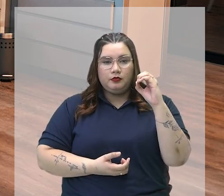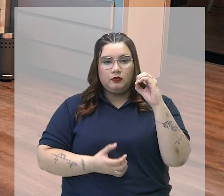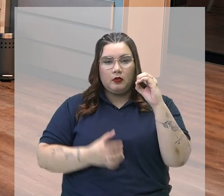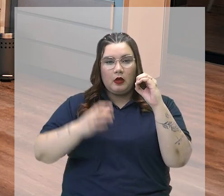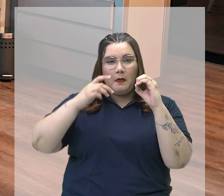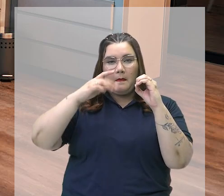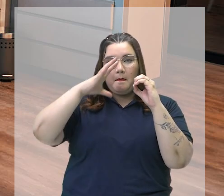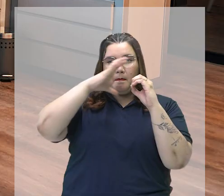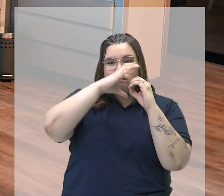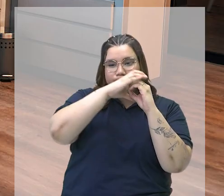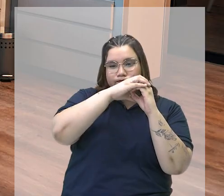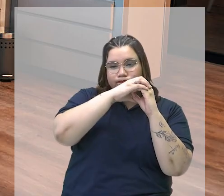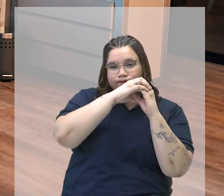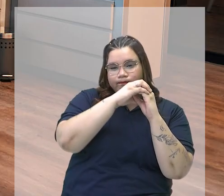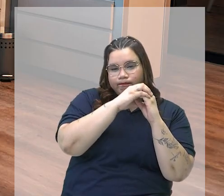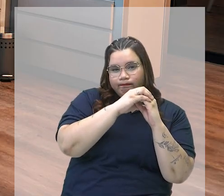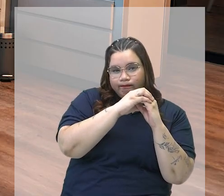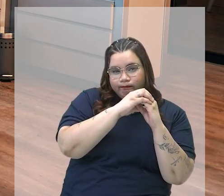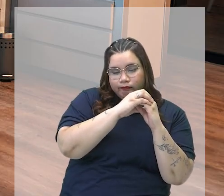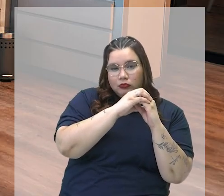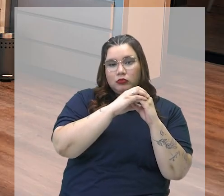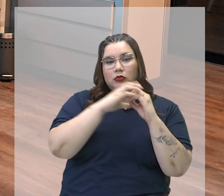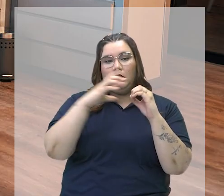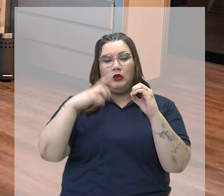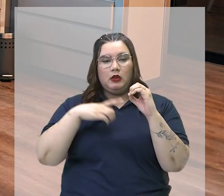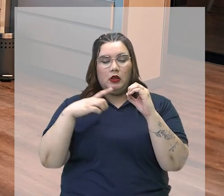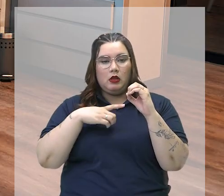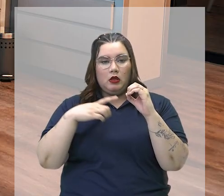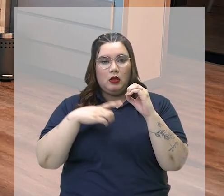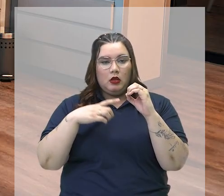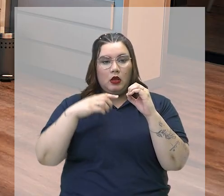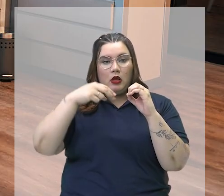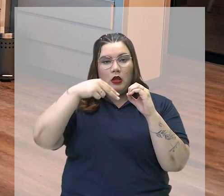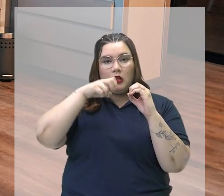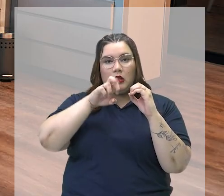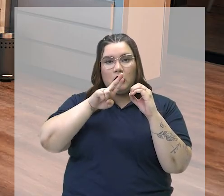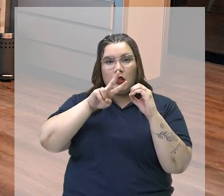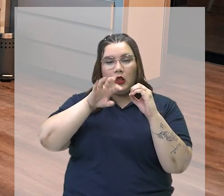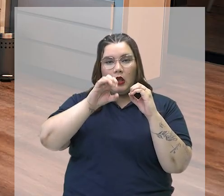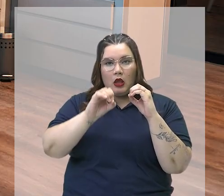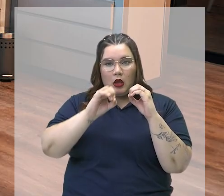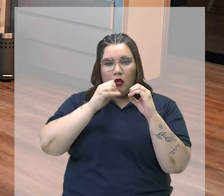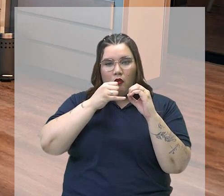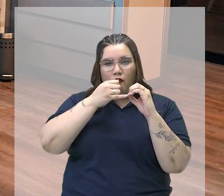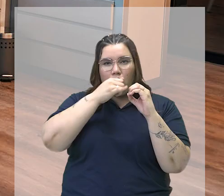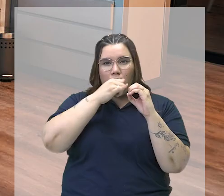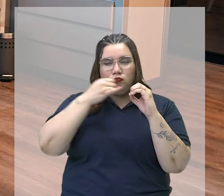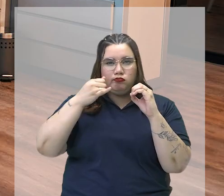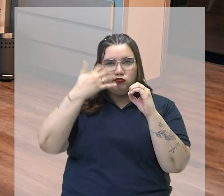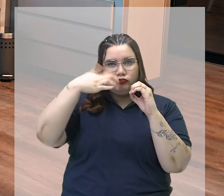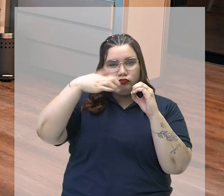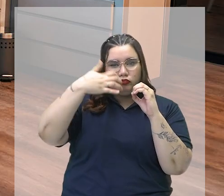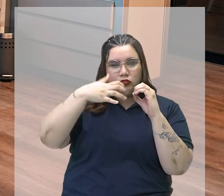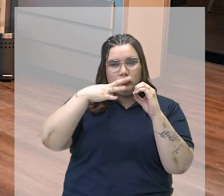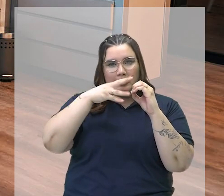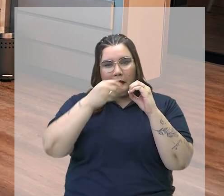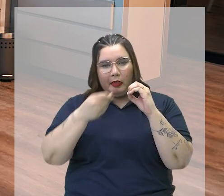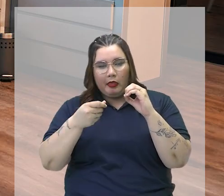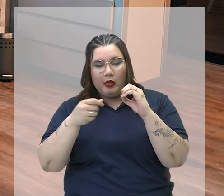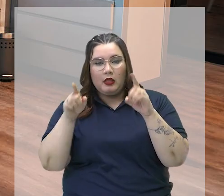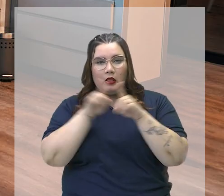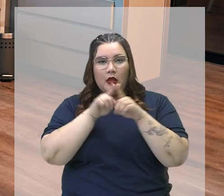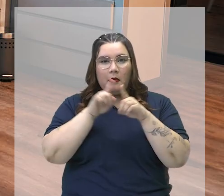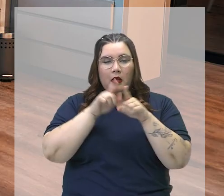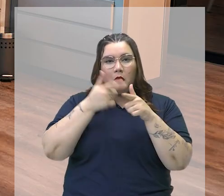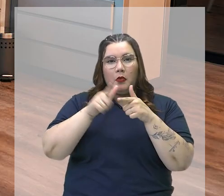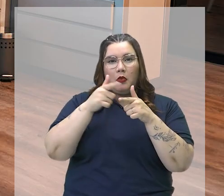alta pressão, certo? Ele tem o nervo óptico danificado e também tem